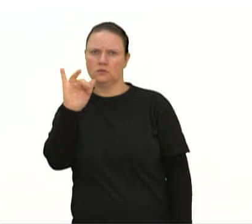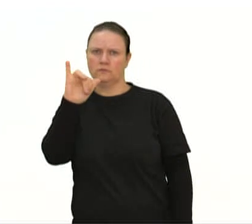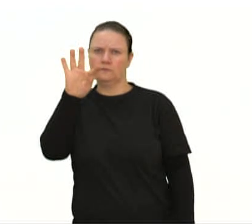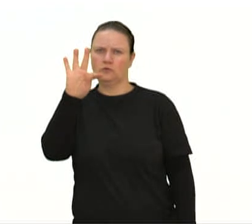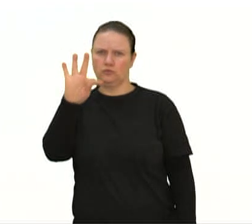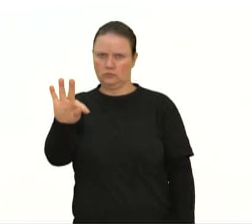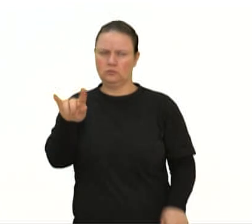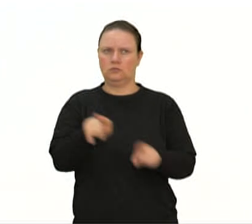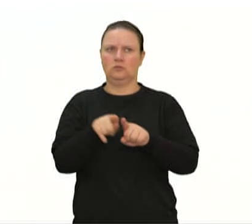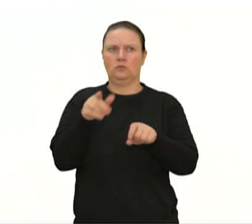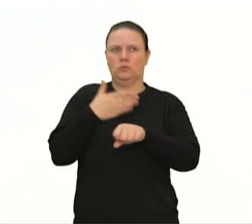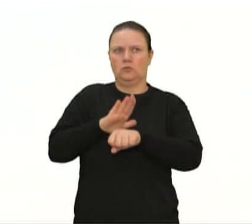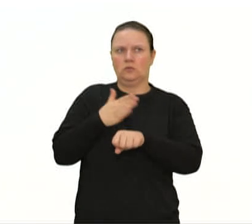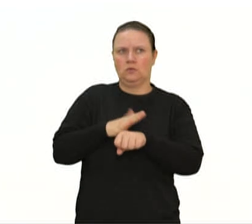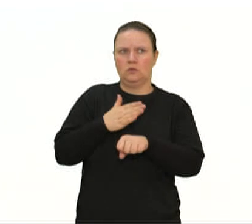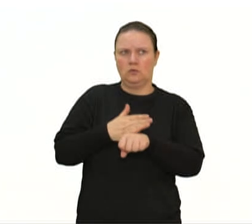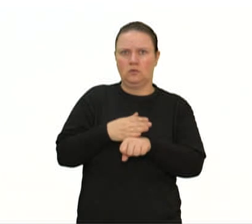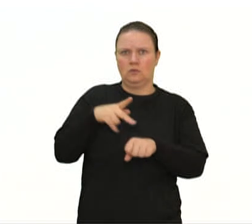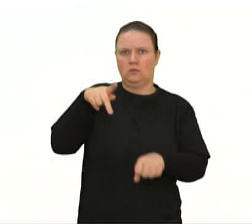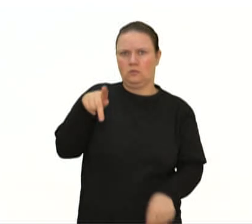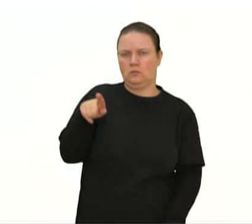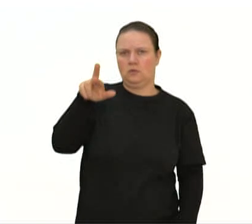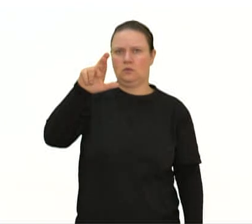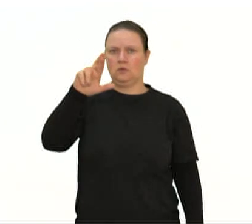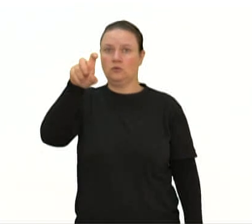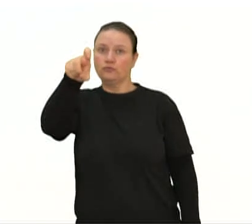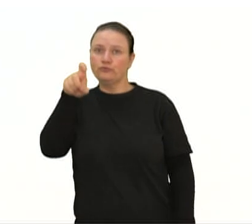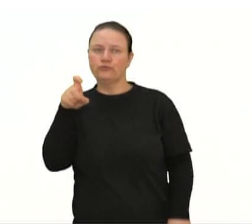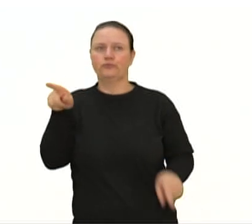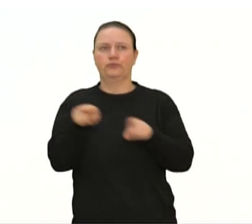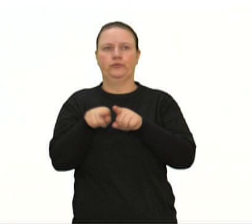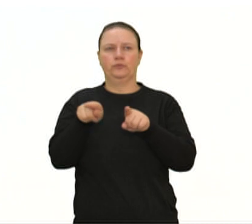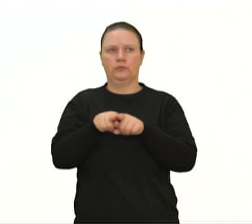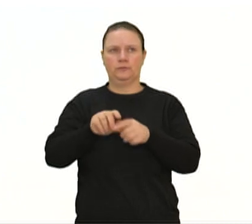sendo feito no equipamento chamado TRX.